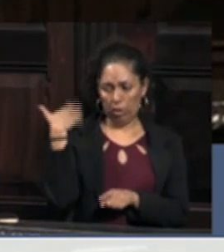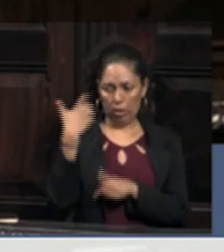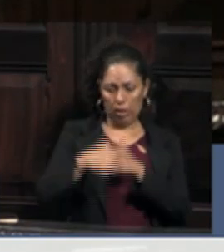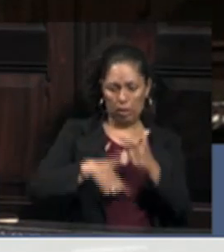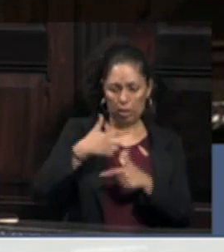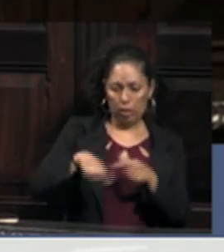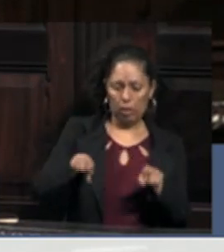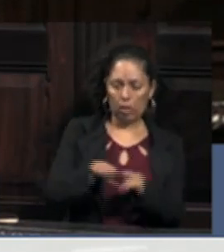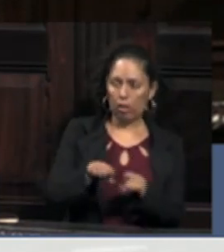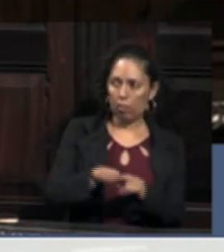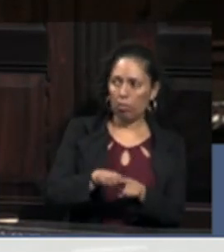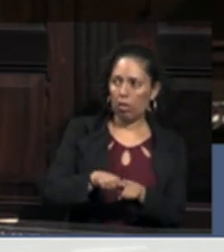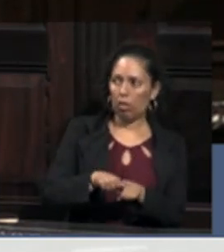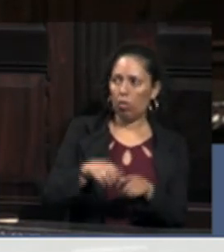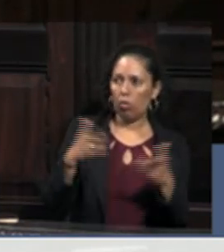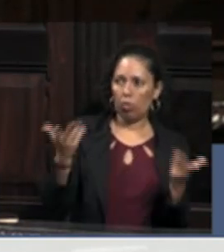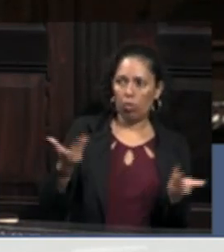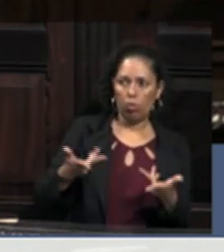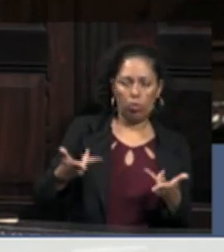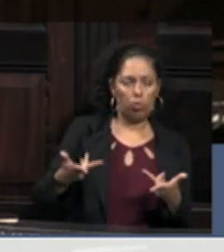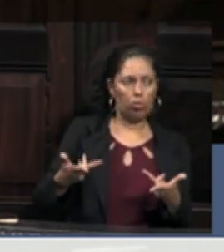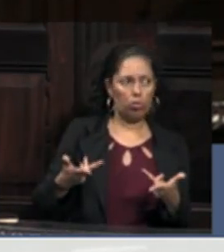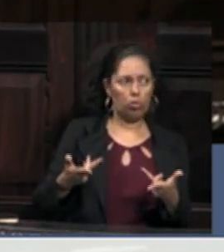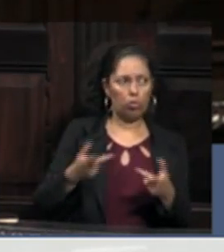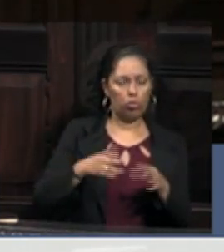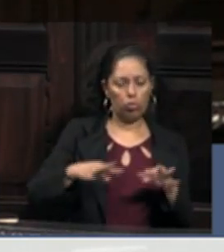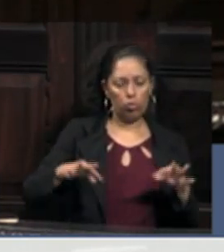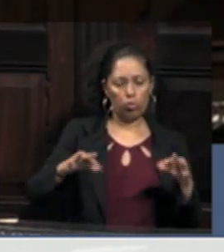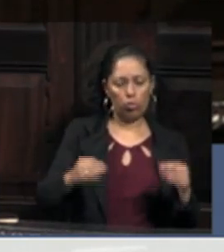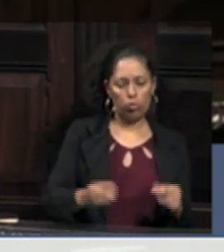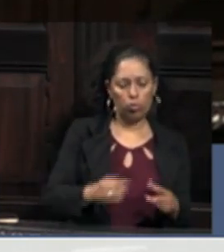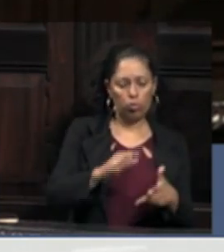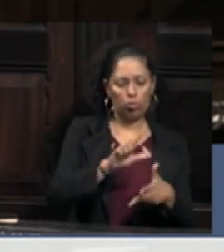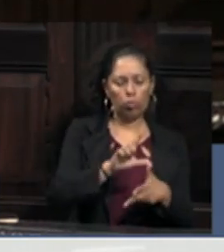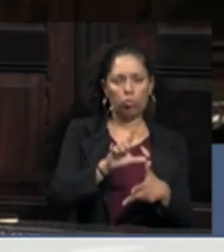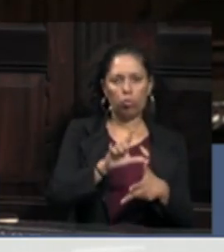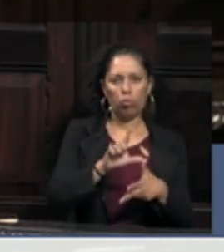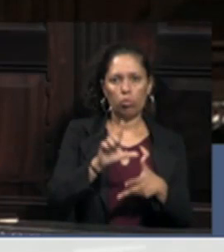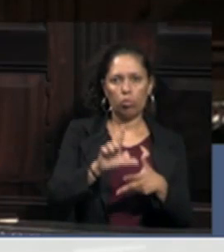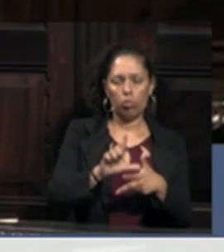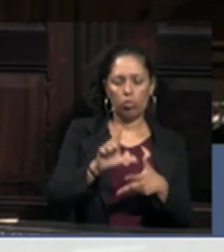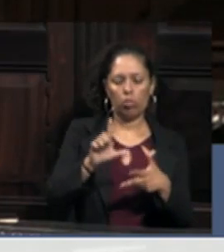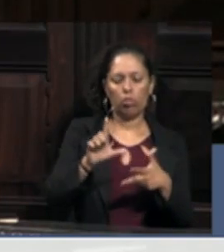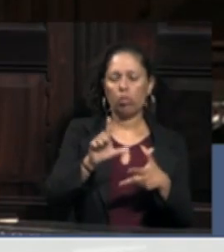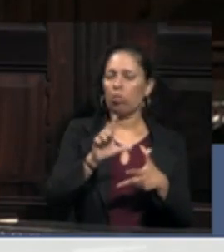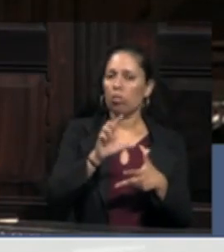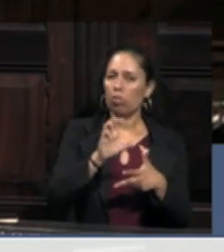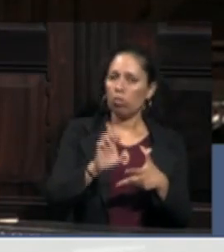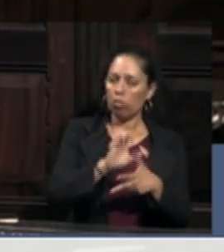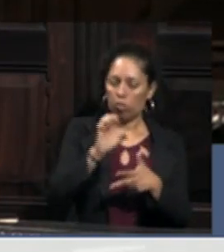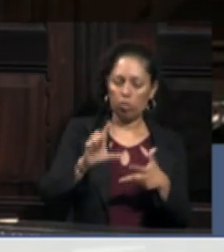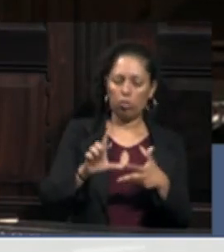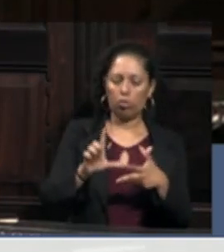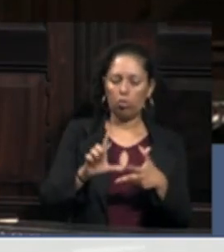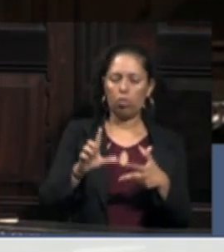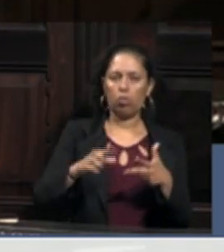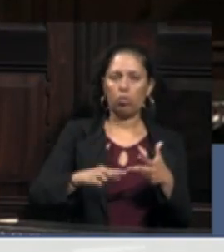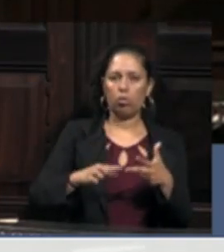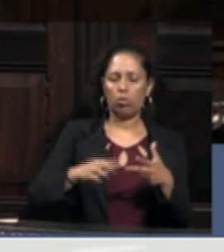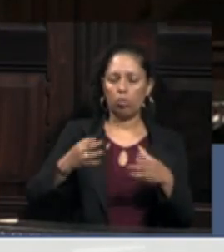e pensionistas de todos os poderes, como também de representantes